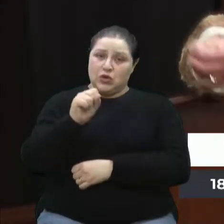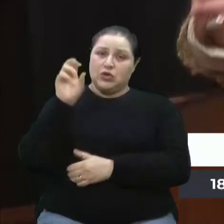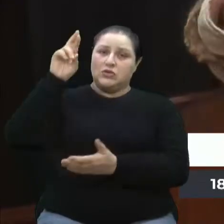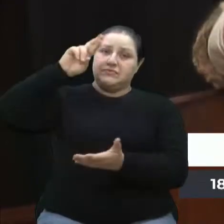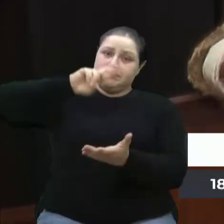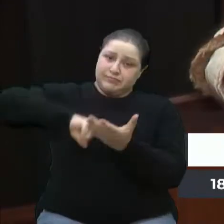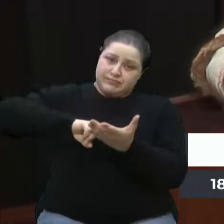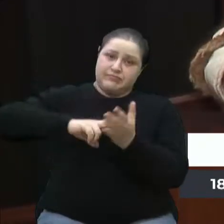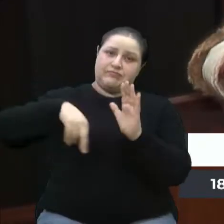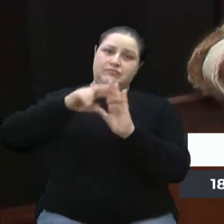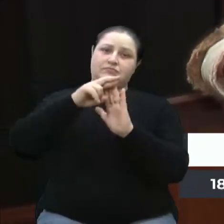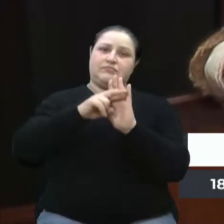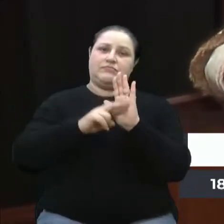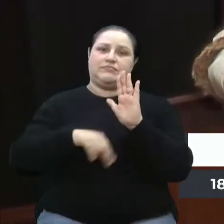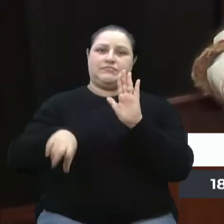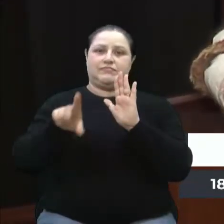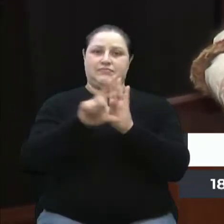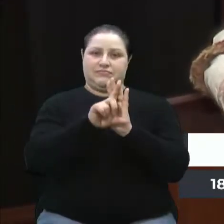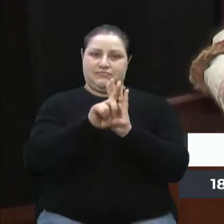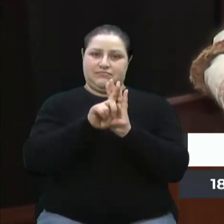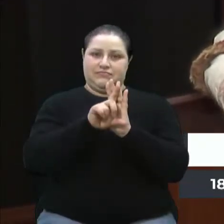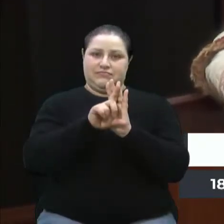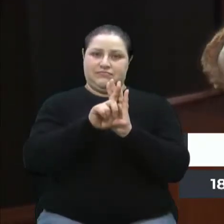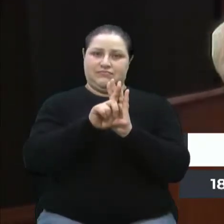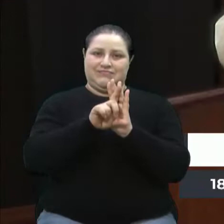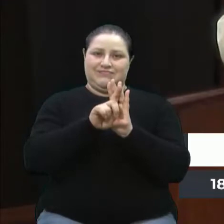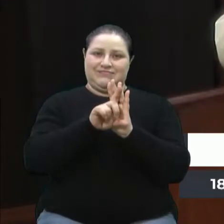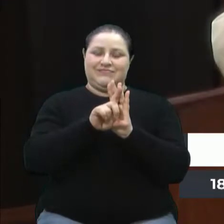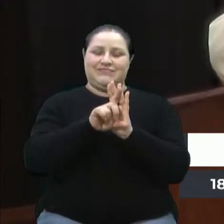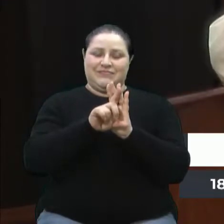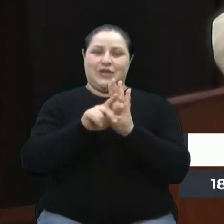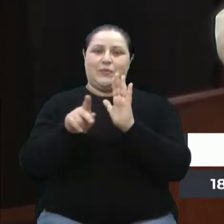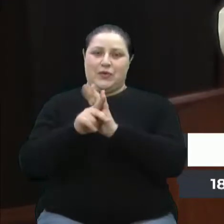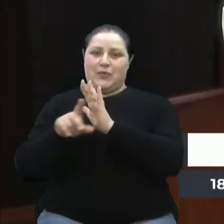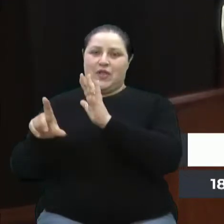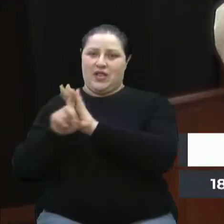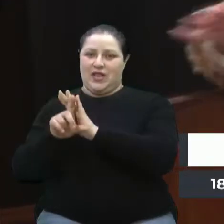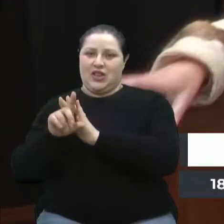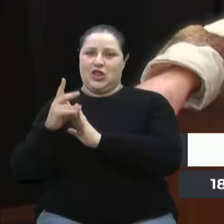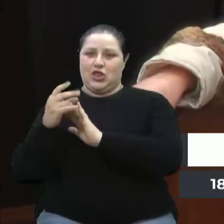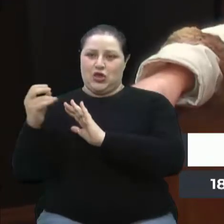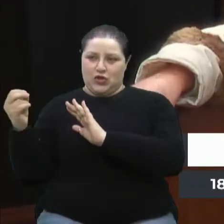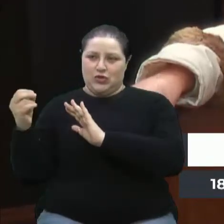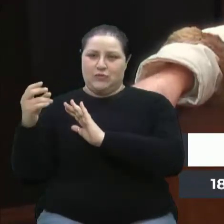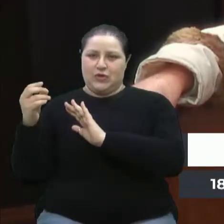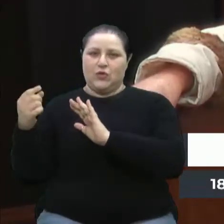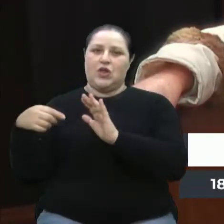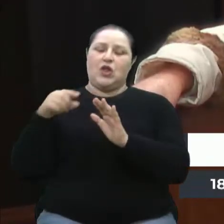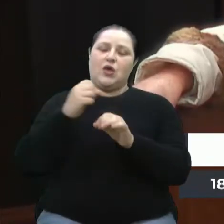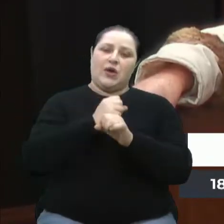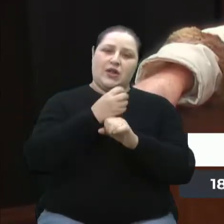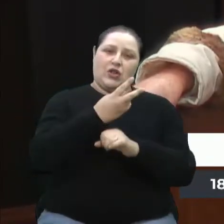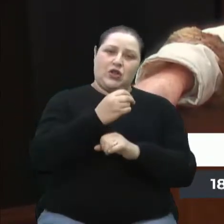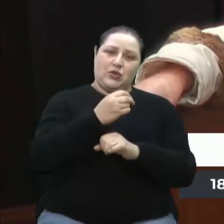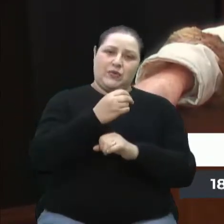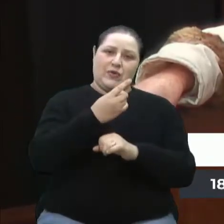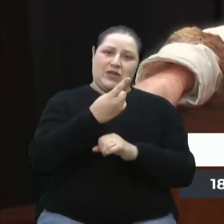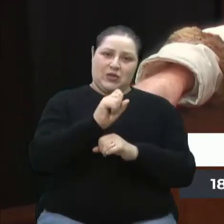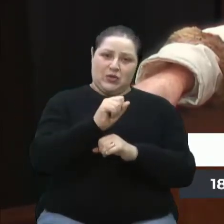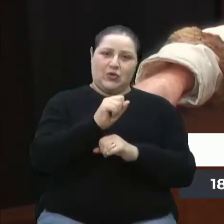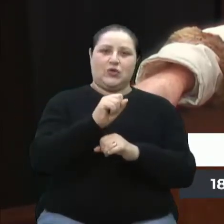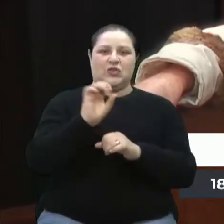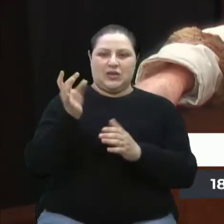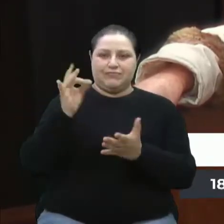regulamentada a lei de 2000. Bom, a lei